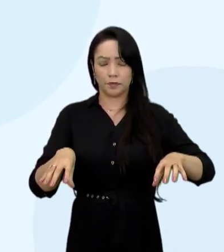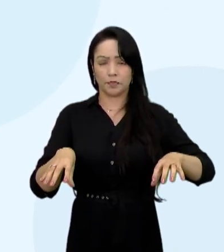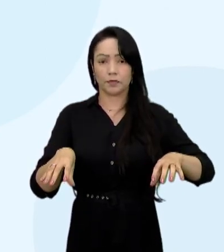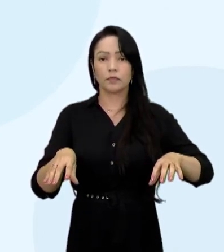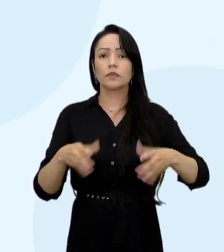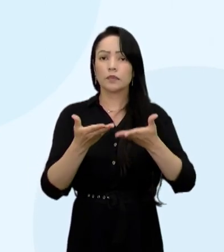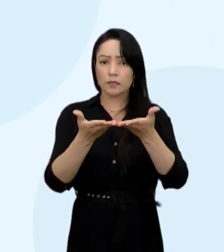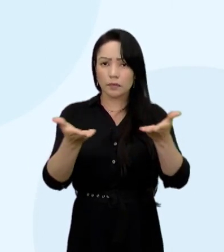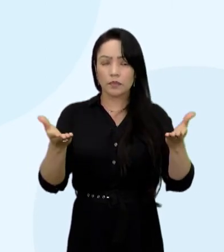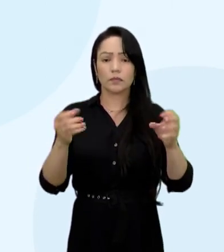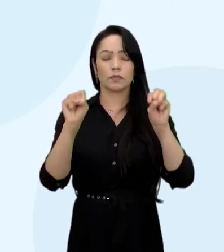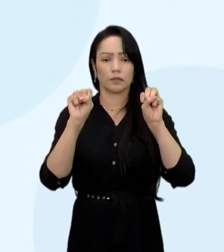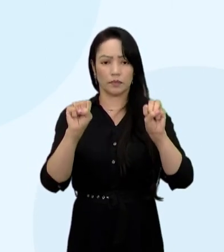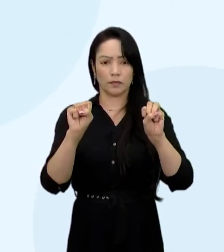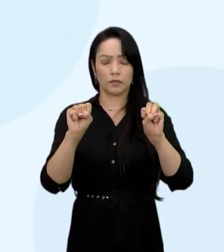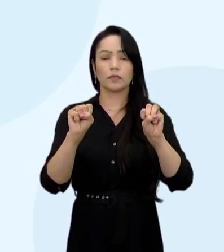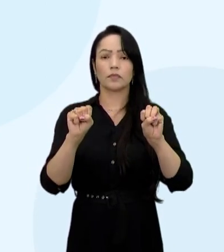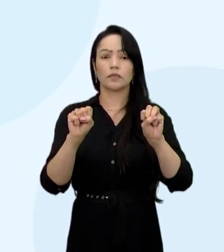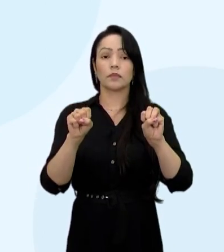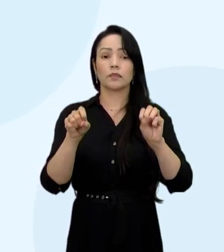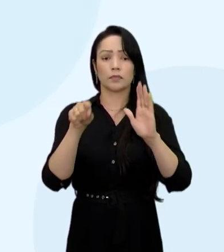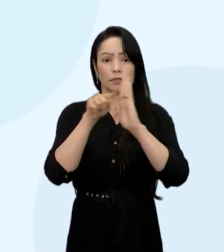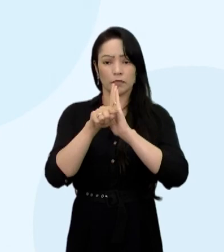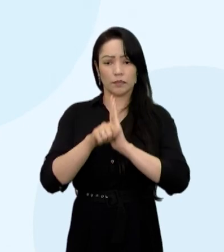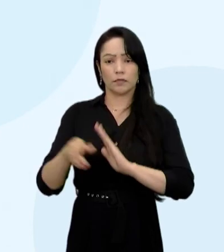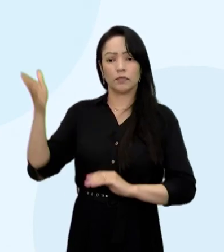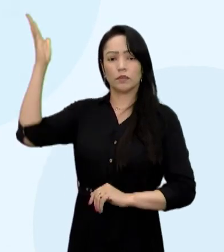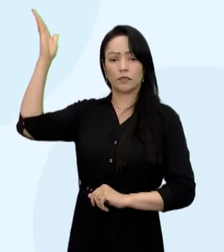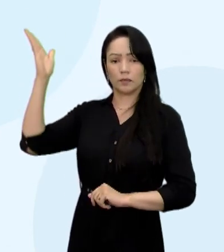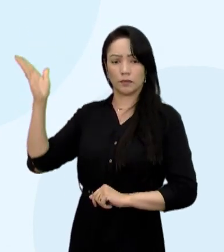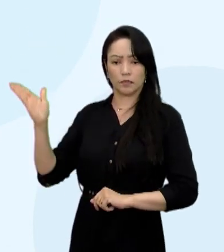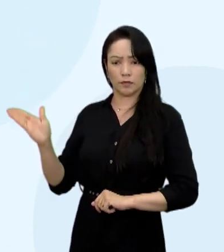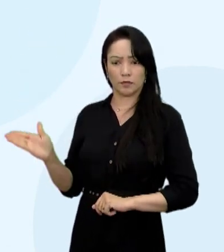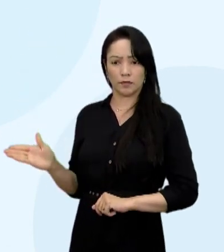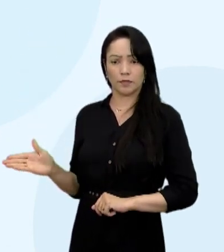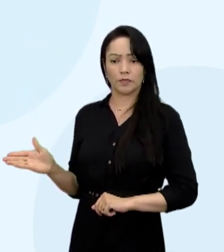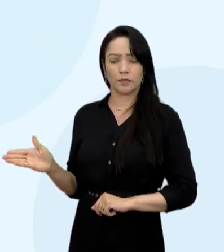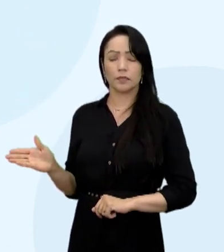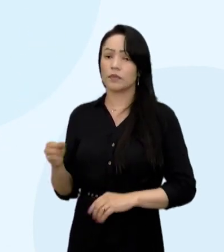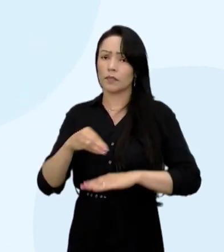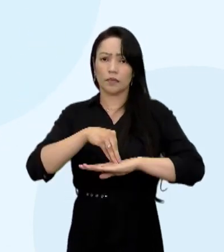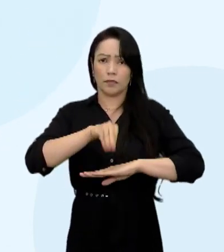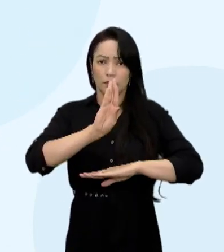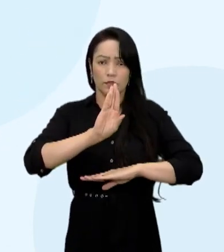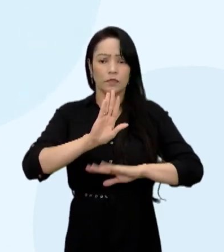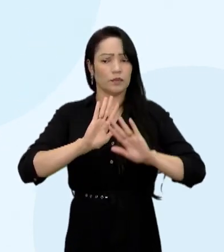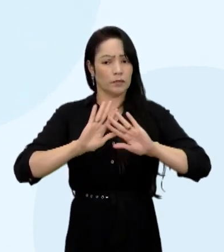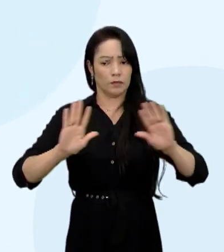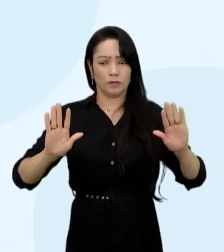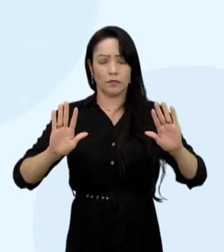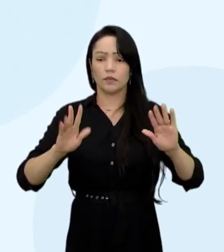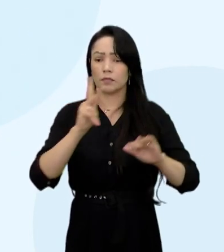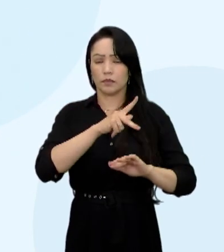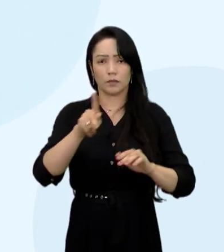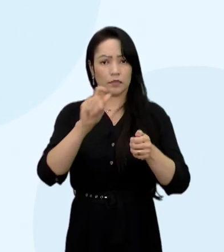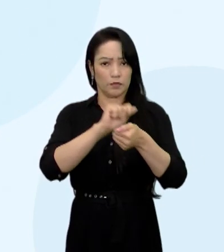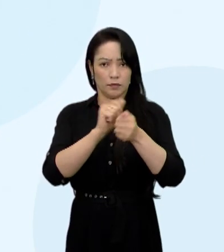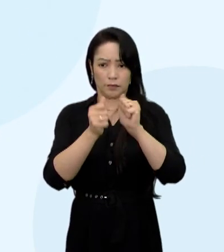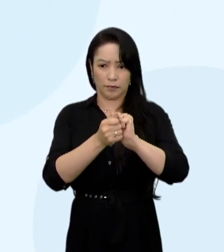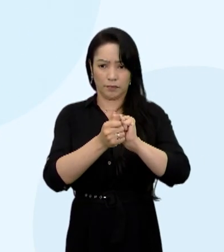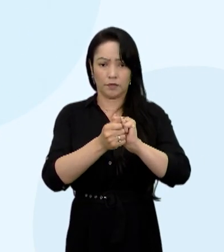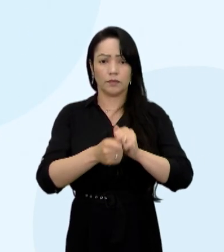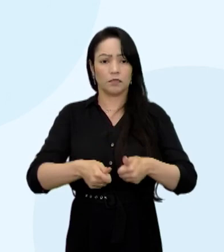vocês terão aí algumas questões para discutirem. É só uma sugestão, o professor irá adaptar da forma que